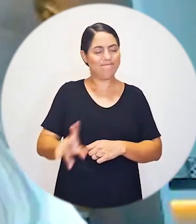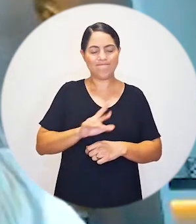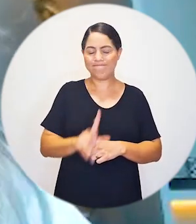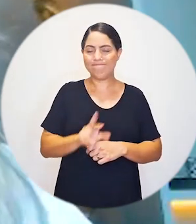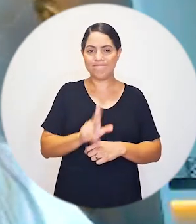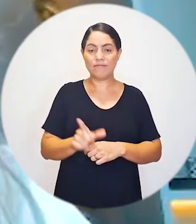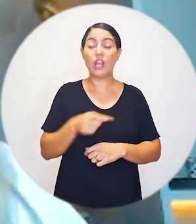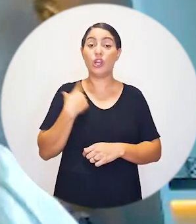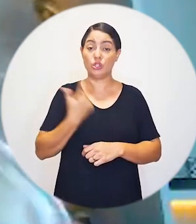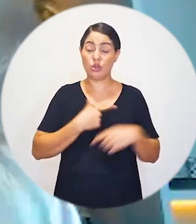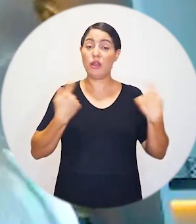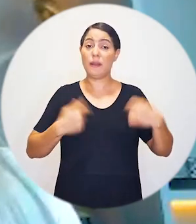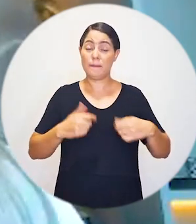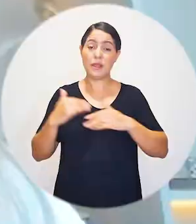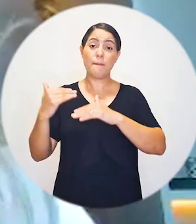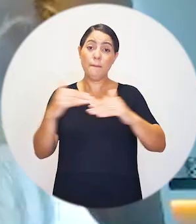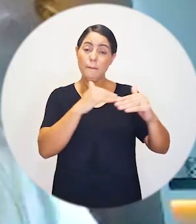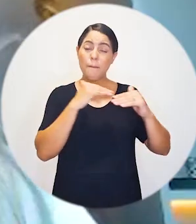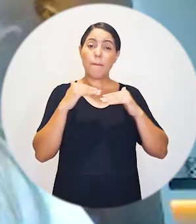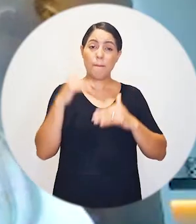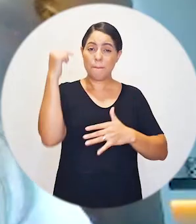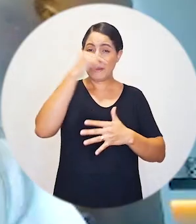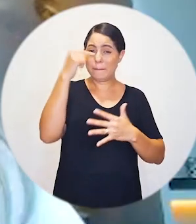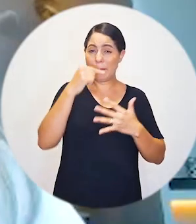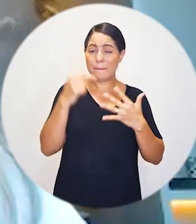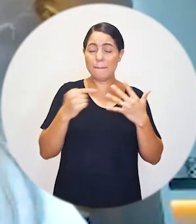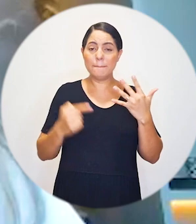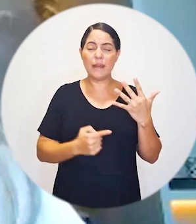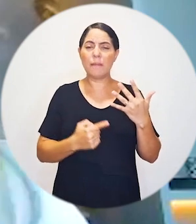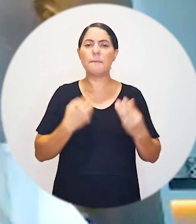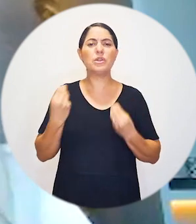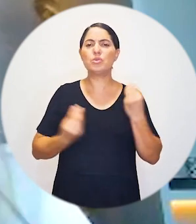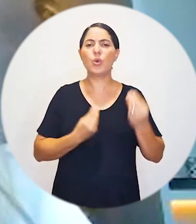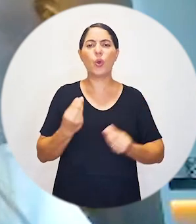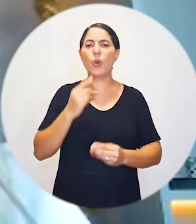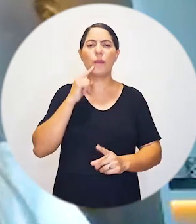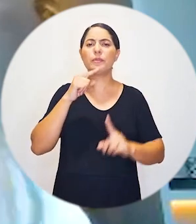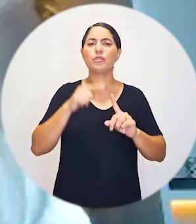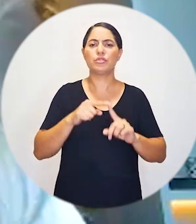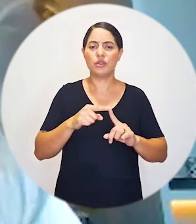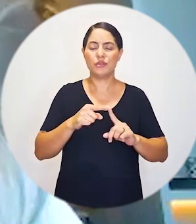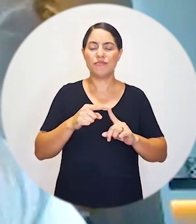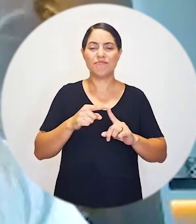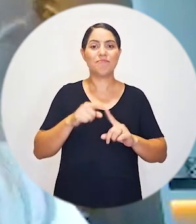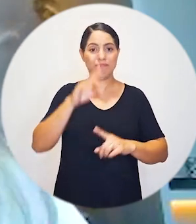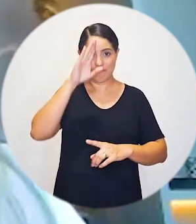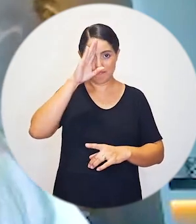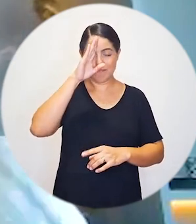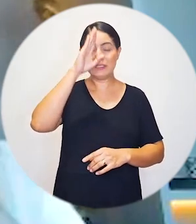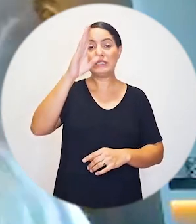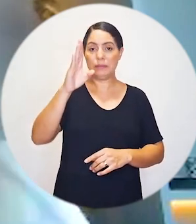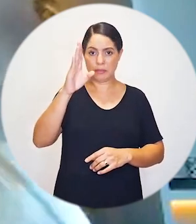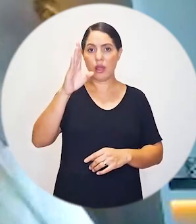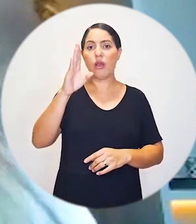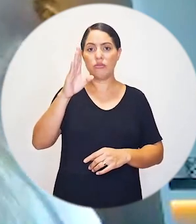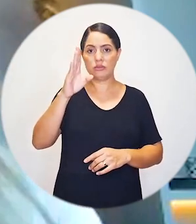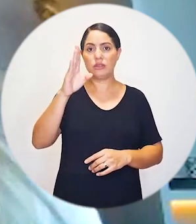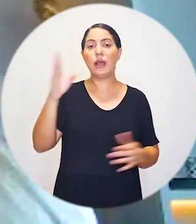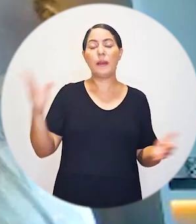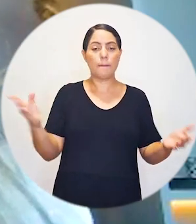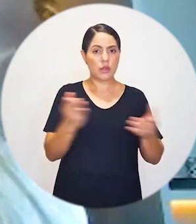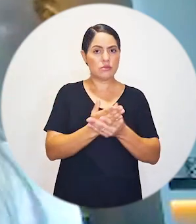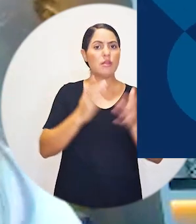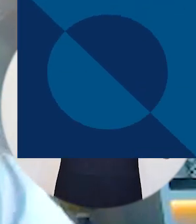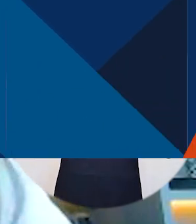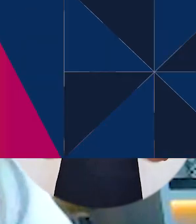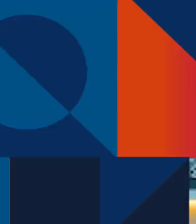gente poder fazer essa padronização. Isso tudo também com o objetivo de primarmos pela excelência dos